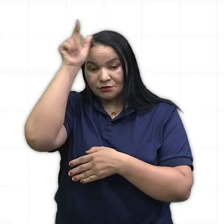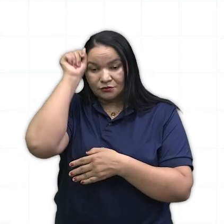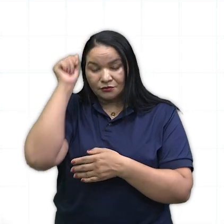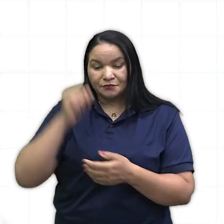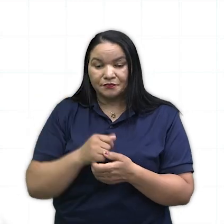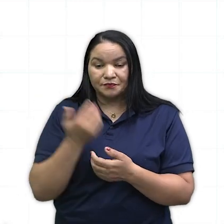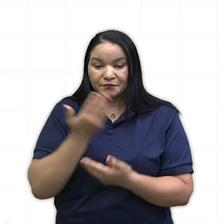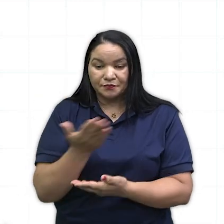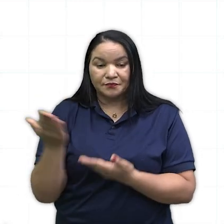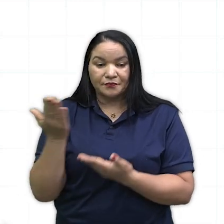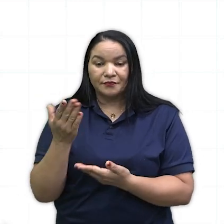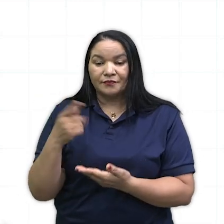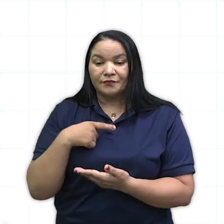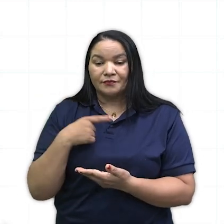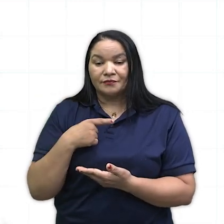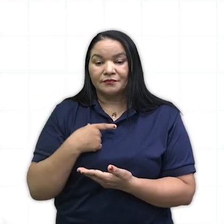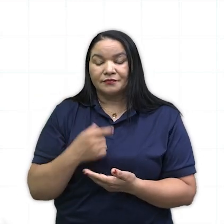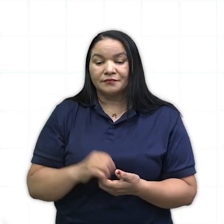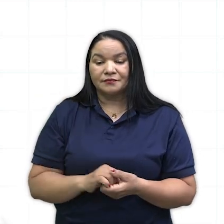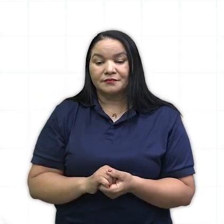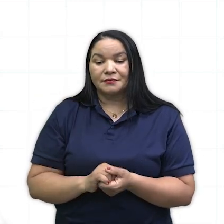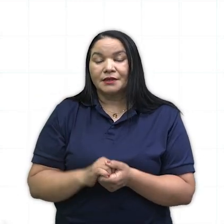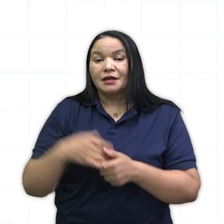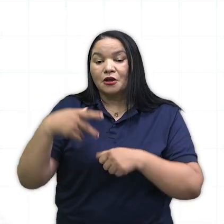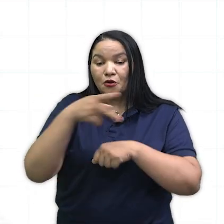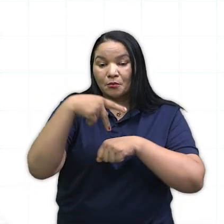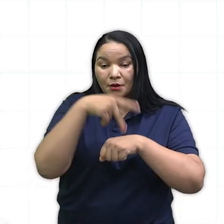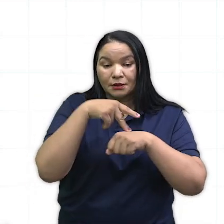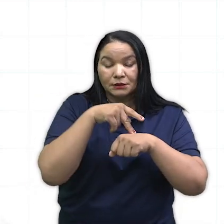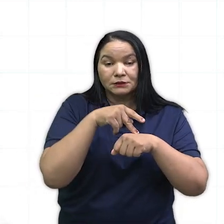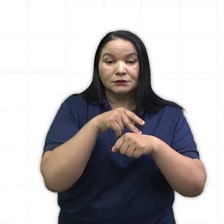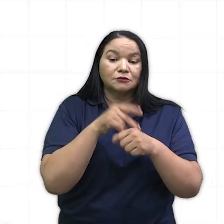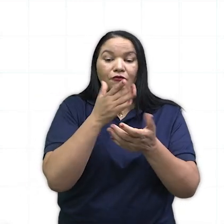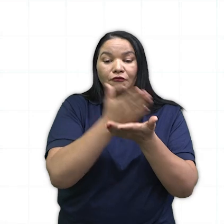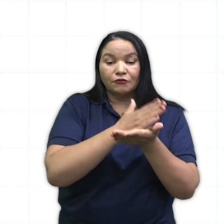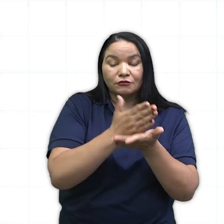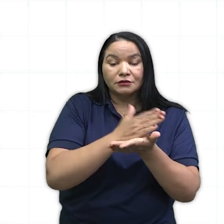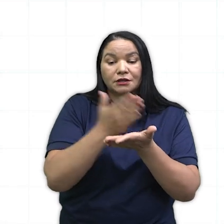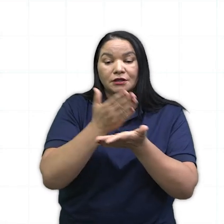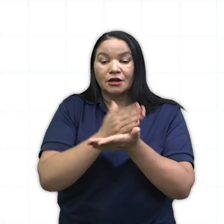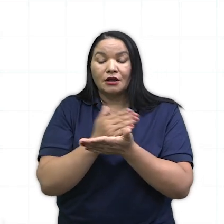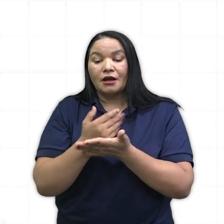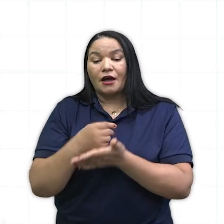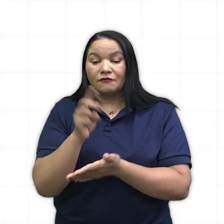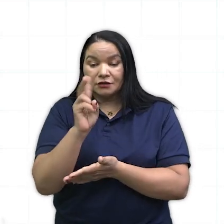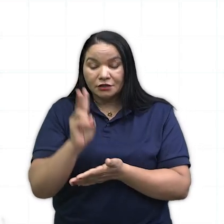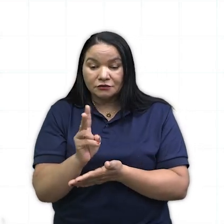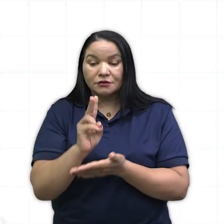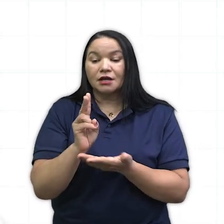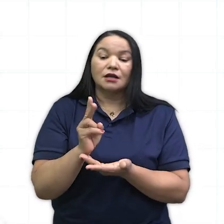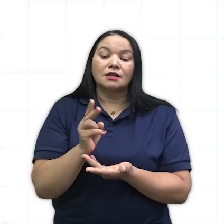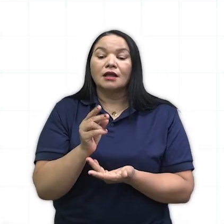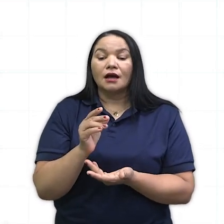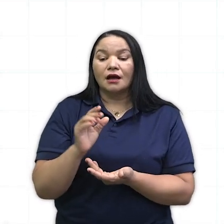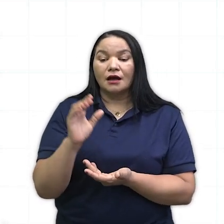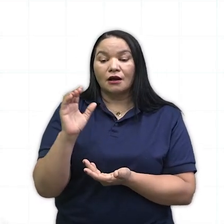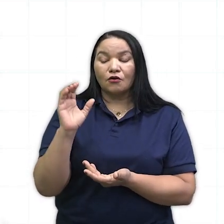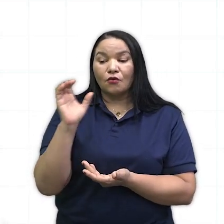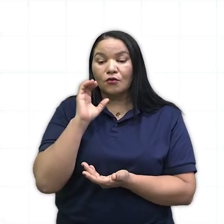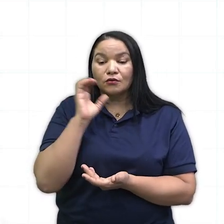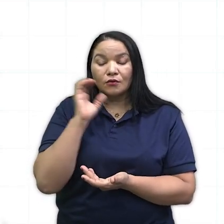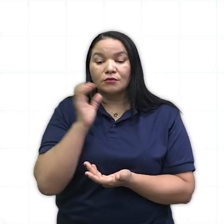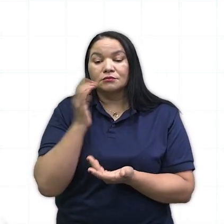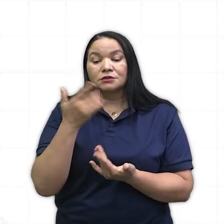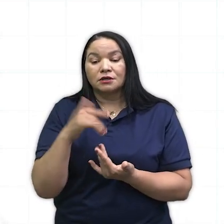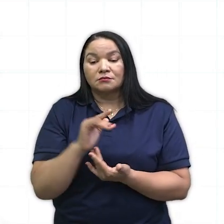vendo aqui o estado do Amazonas delimitado, né? Então, países fronteiriços, a gente tem ali a Venezuela, a gente tem a Colômbia, a gente tem a